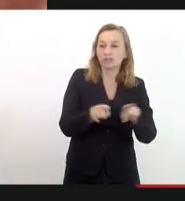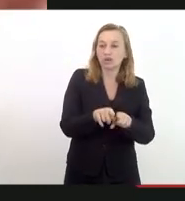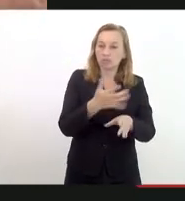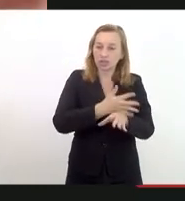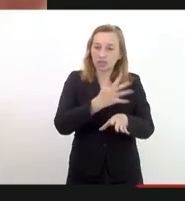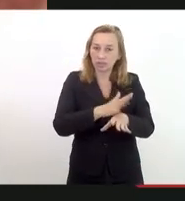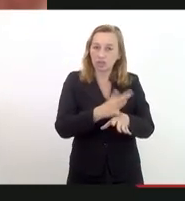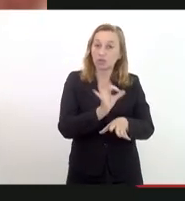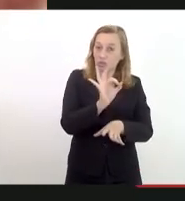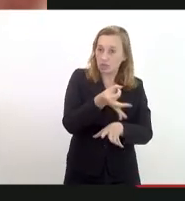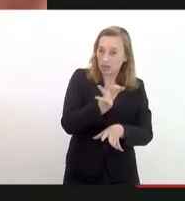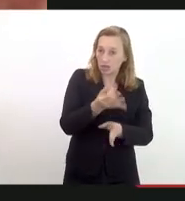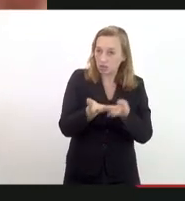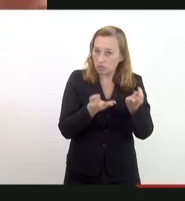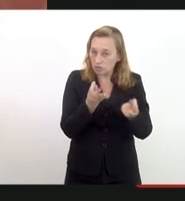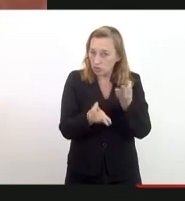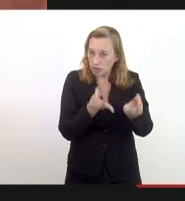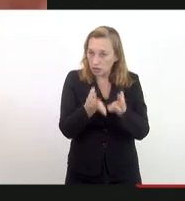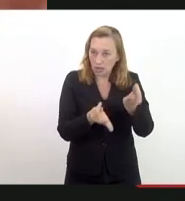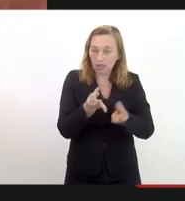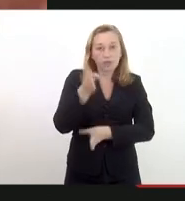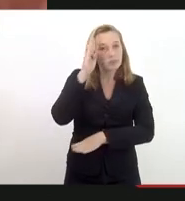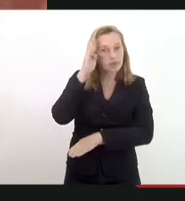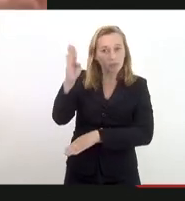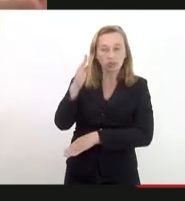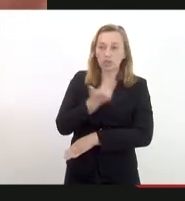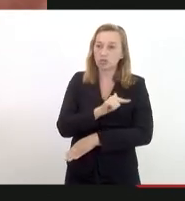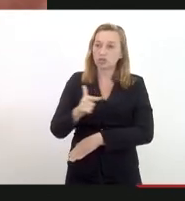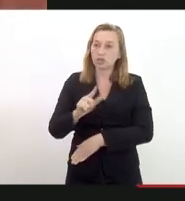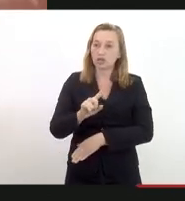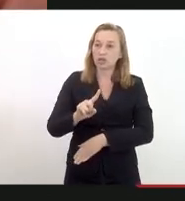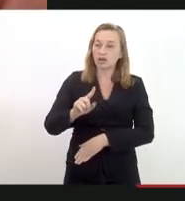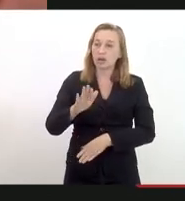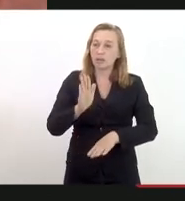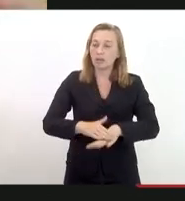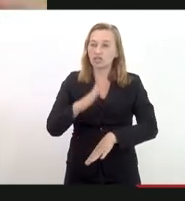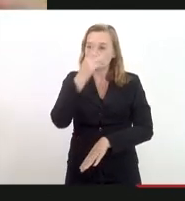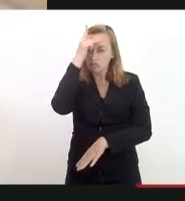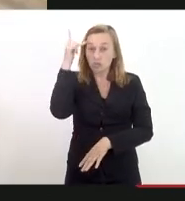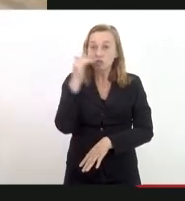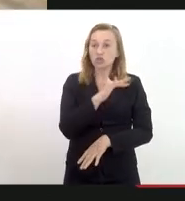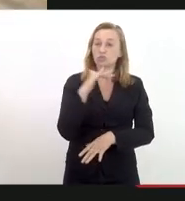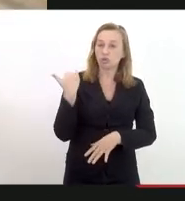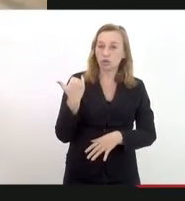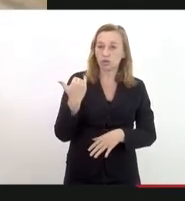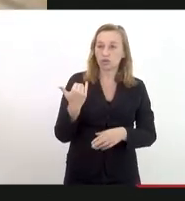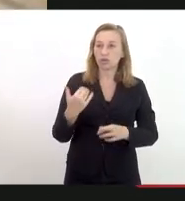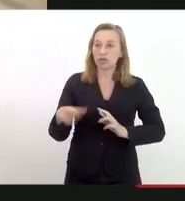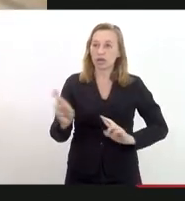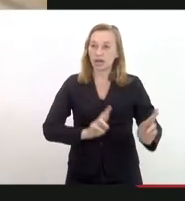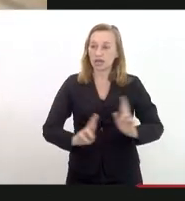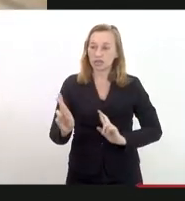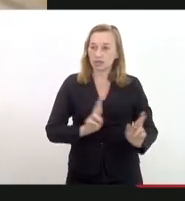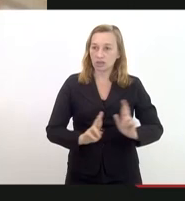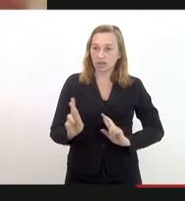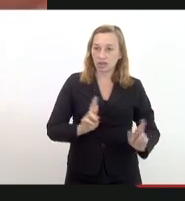doença, principalmente que a gente não tenha mais óbitos relacionados à